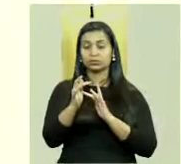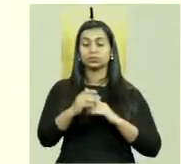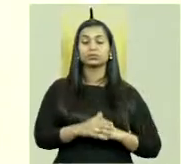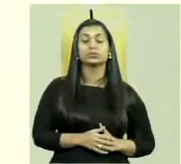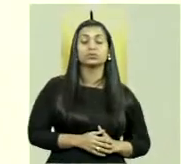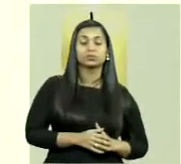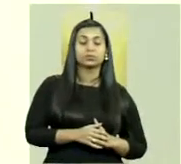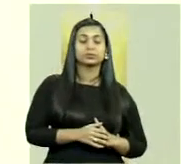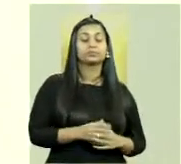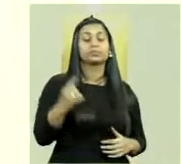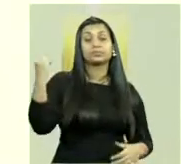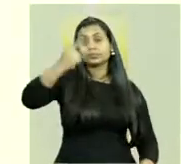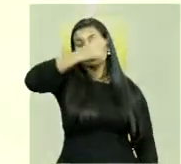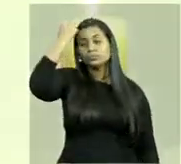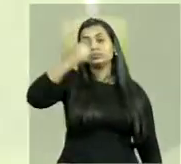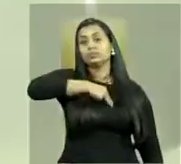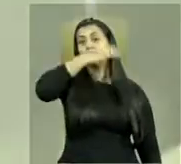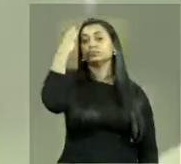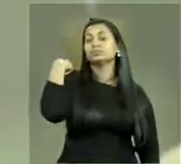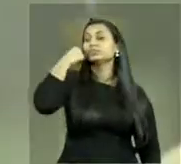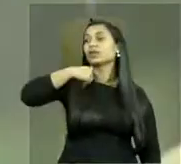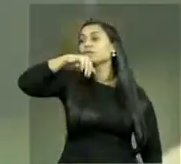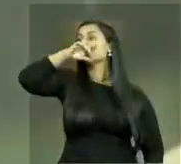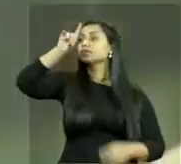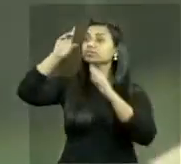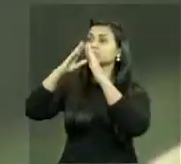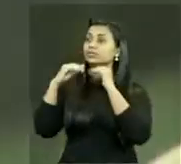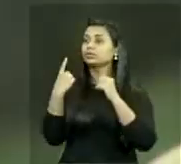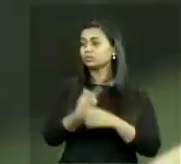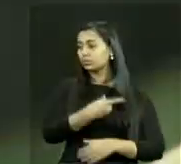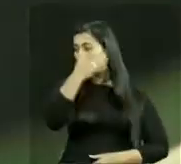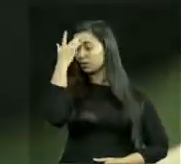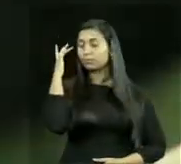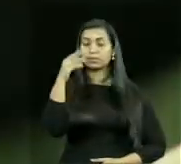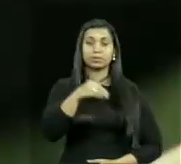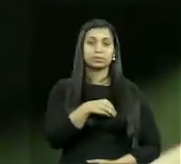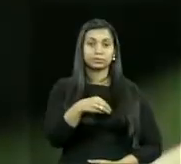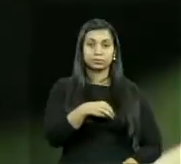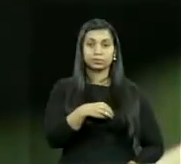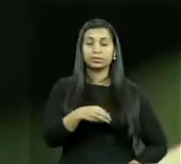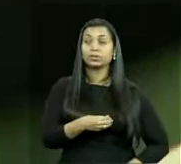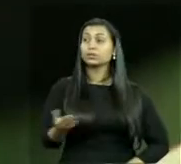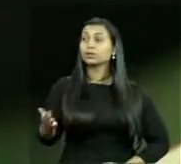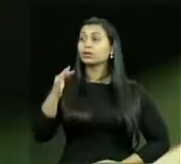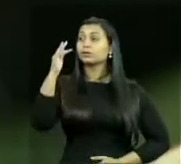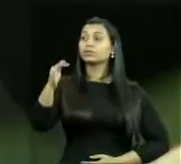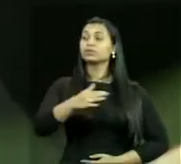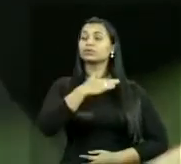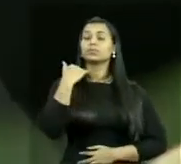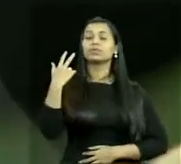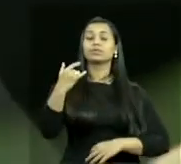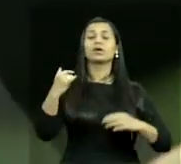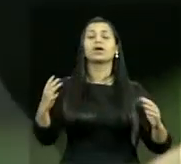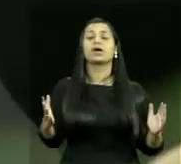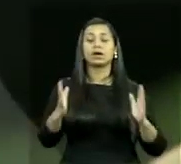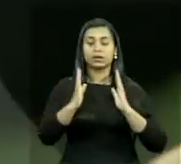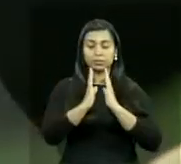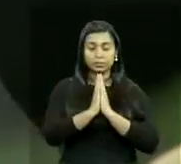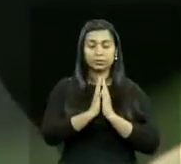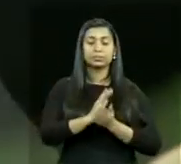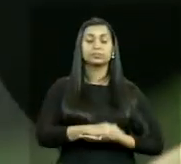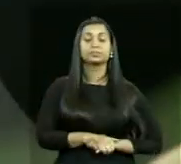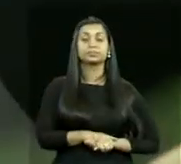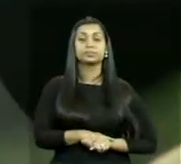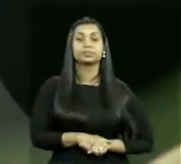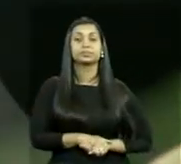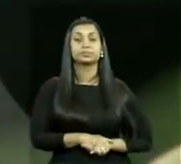do vosso ventre, Jesus. Santa Maria, Mãe de Deus, rogai por nós, pecadores, agora e na